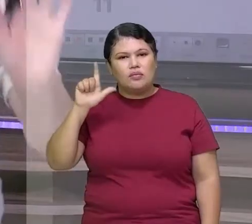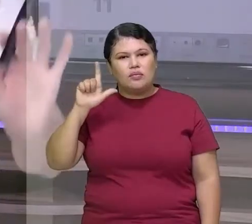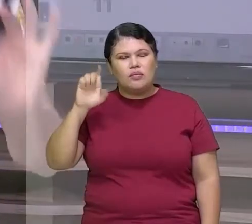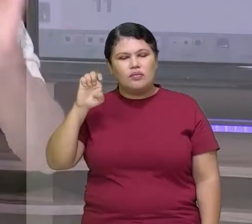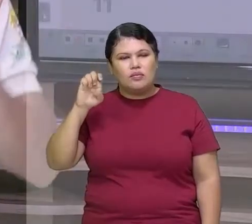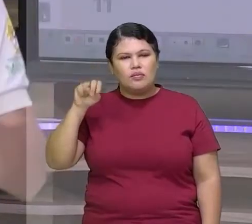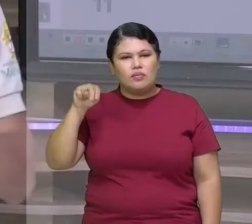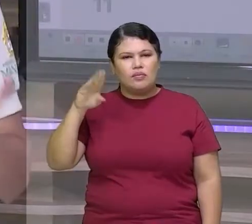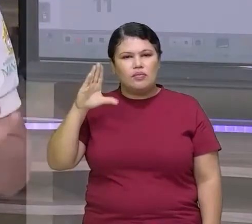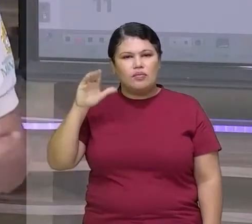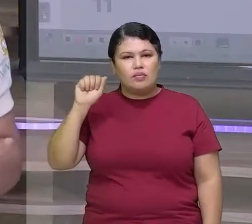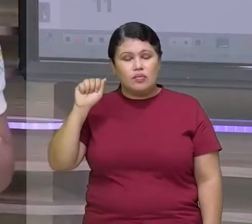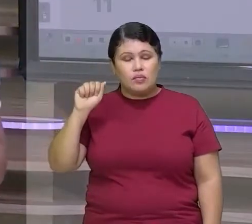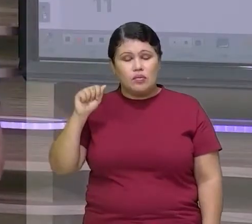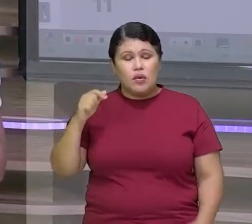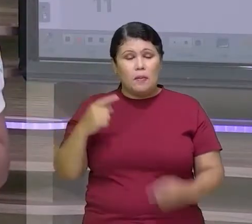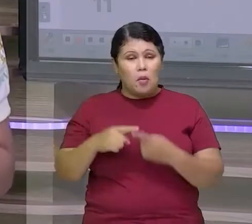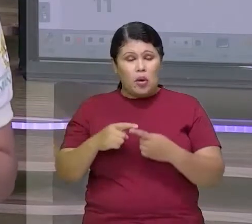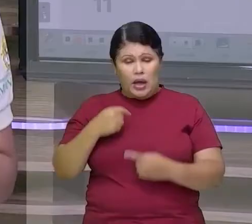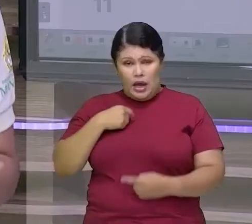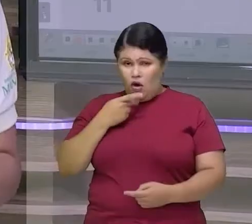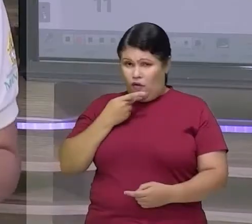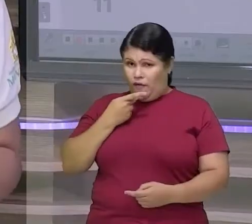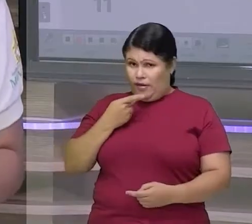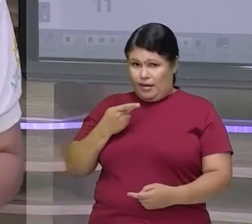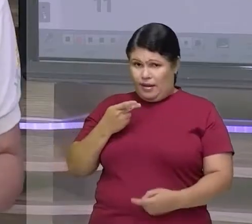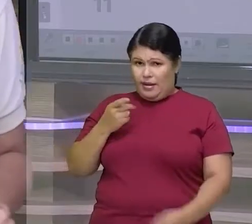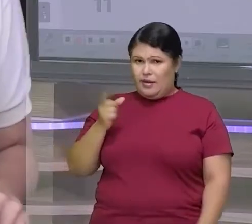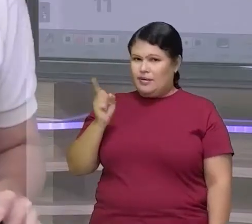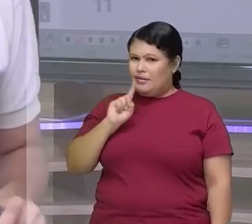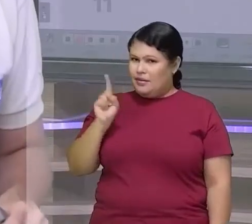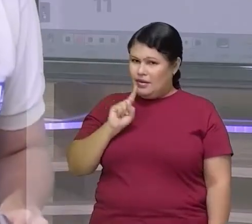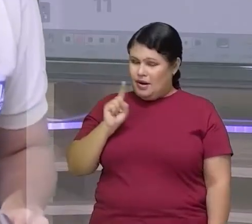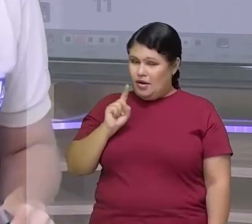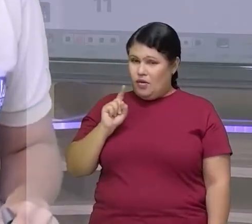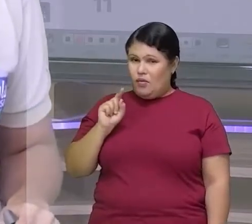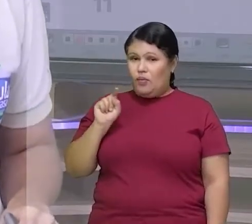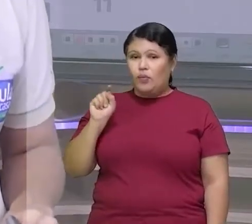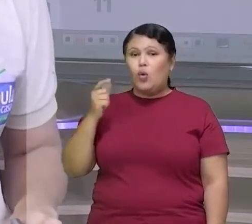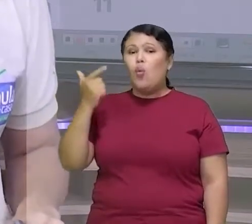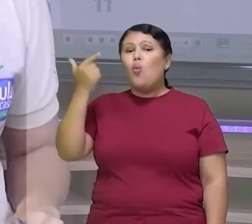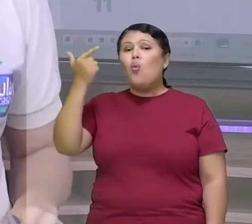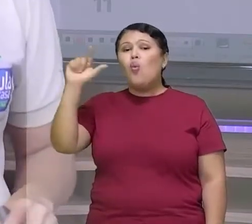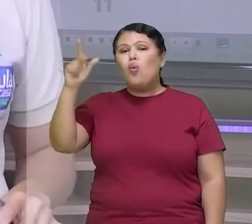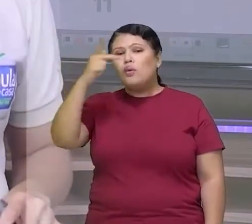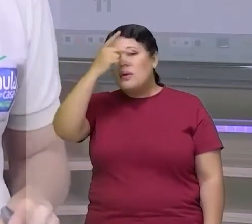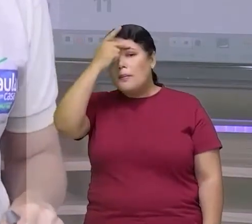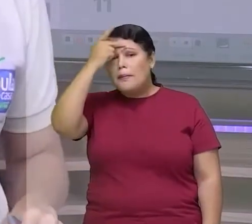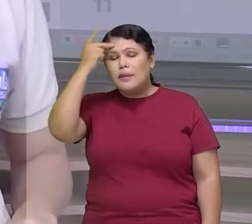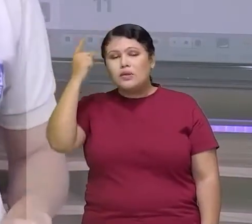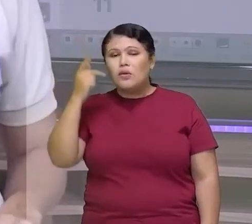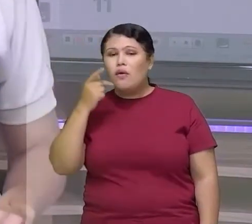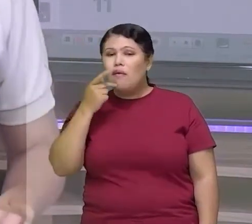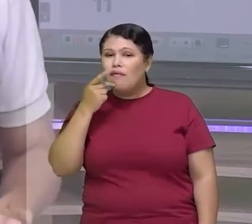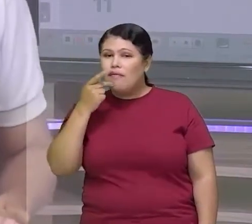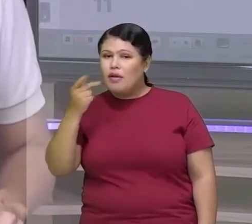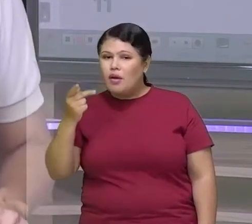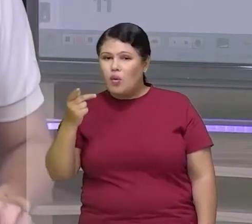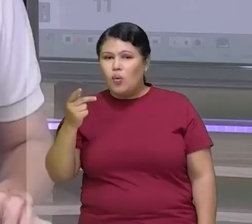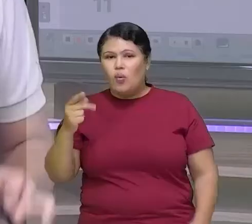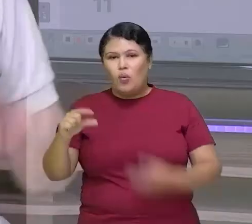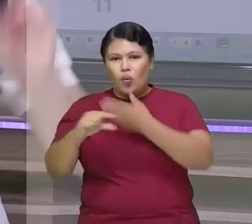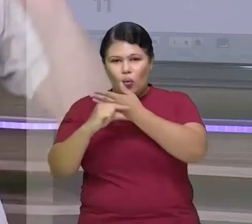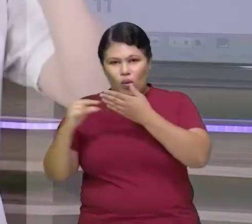utilizadas justamente por conta disso, porque não sou eu que estou dizendo, eu estou usando uma expressão, uma fala de uma